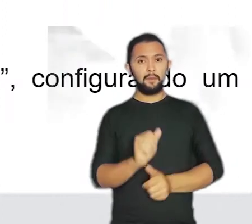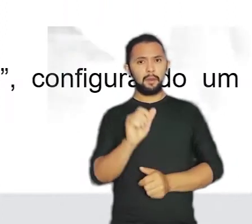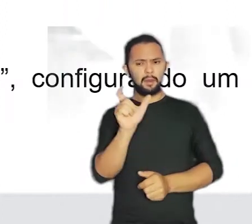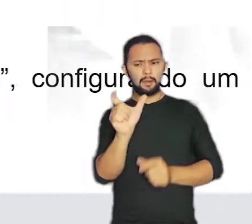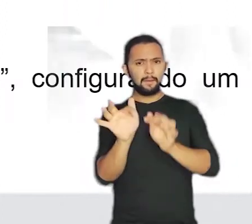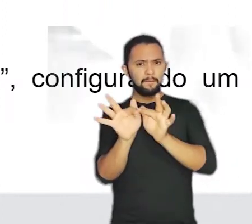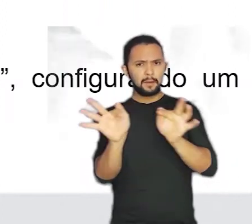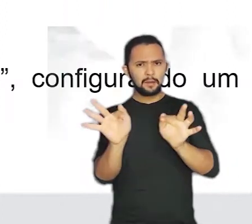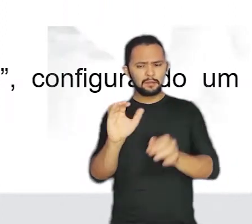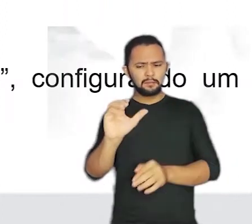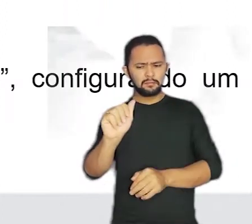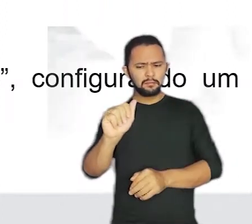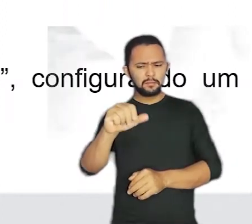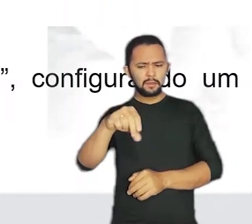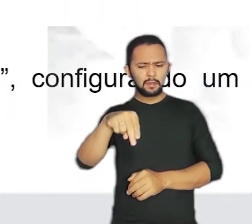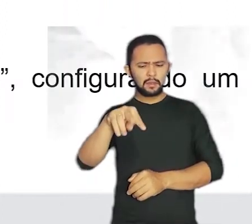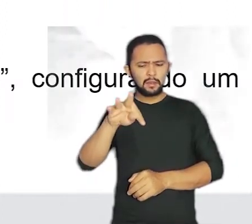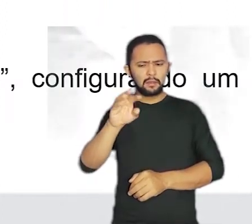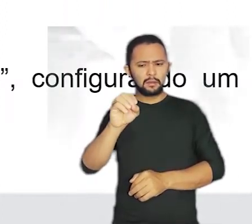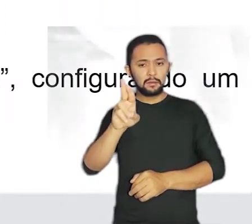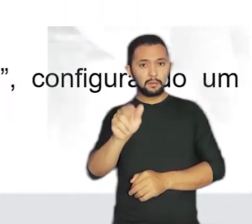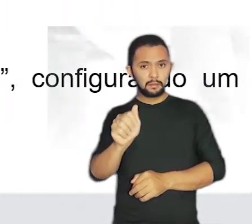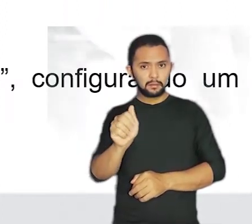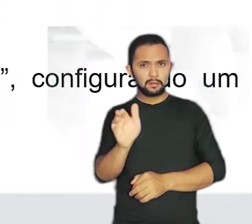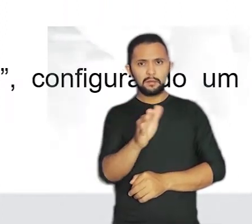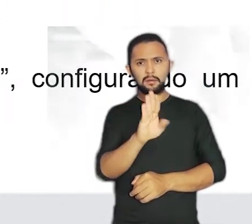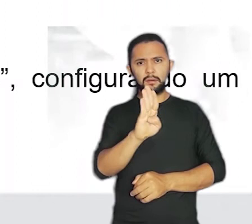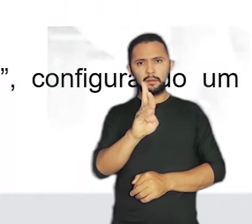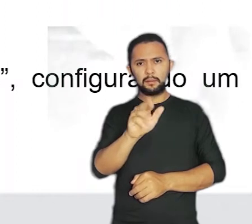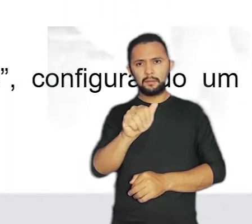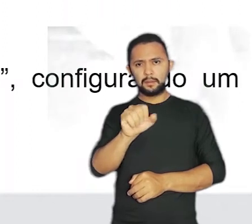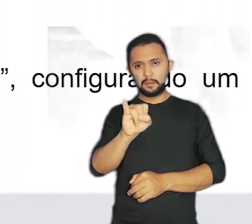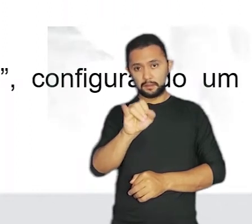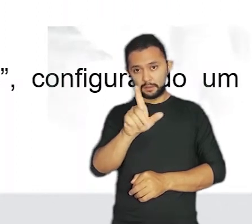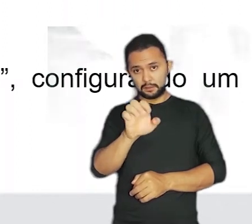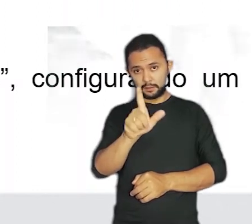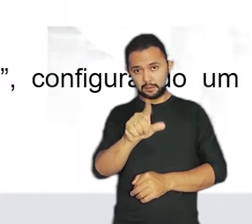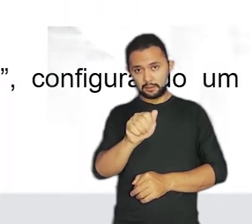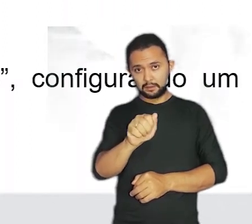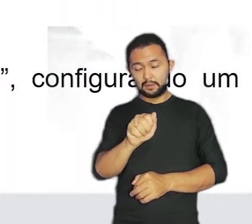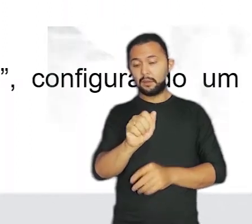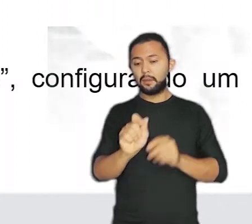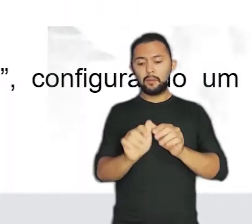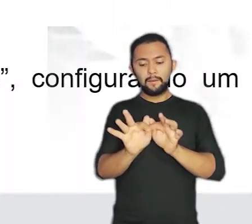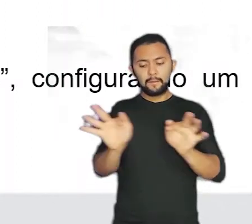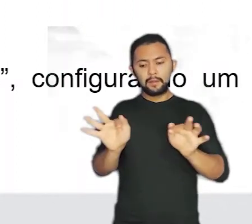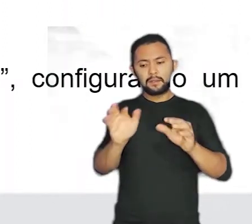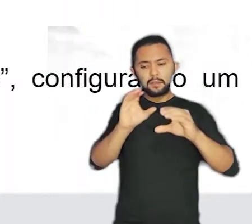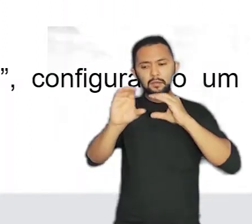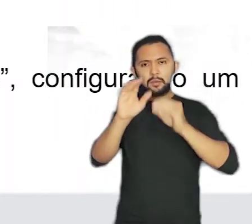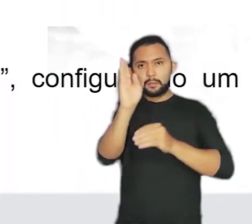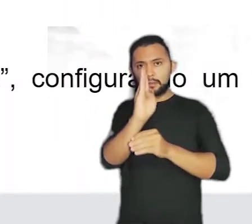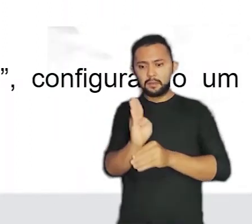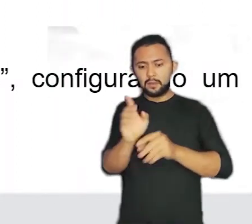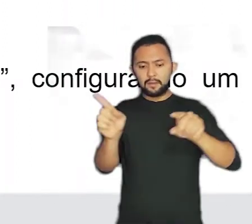brasileira é um chamamento de atenção ou é um detalhamento de quem é Elis Regina? Tá? É um aposto